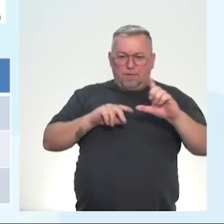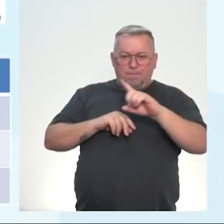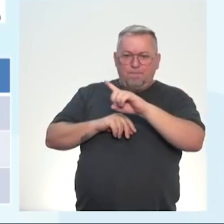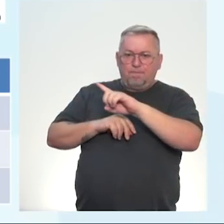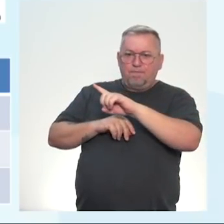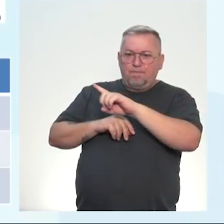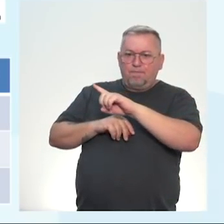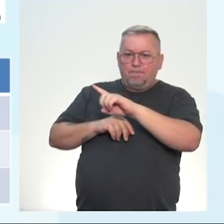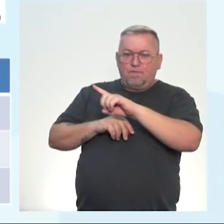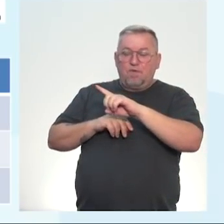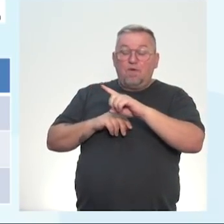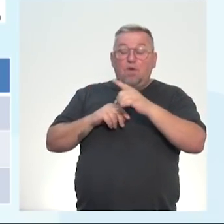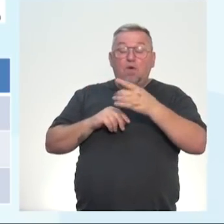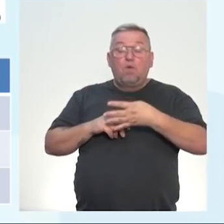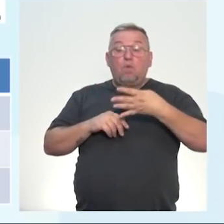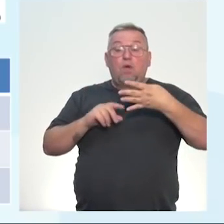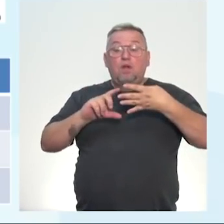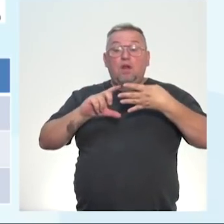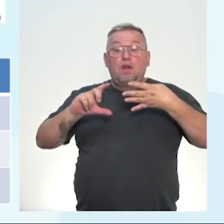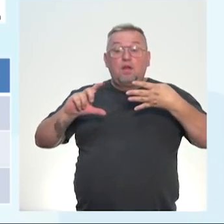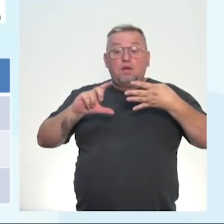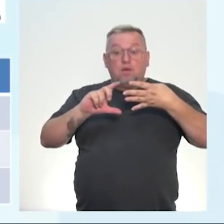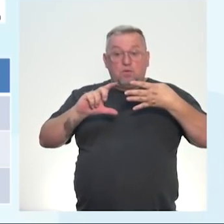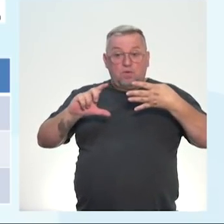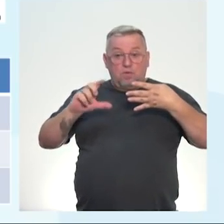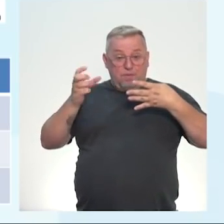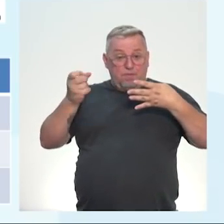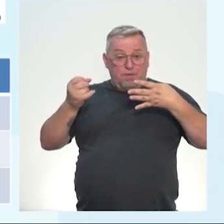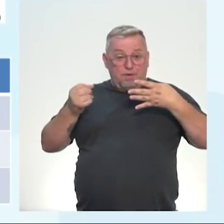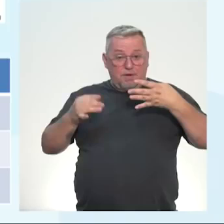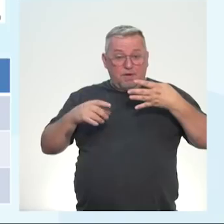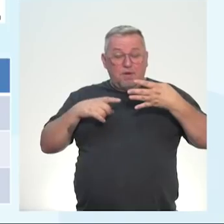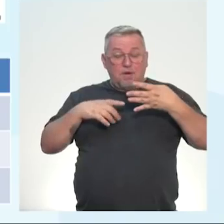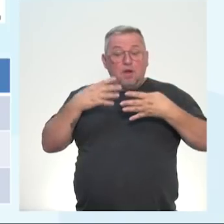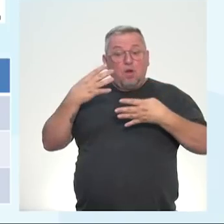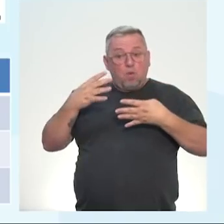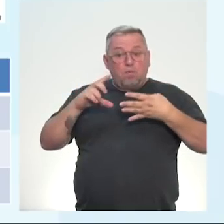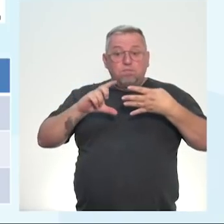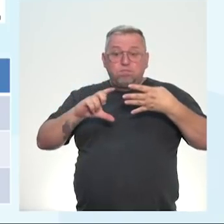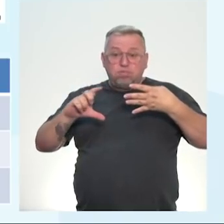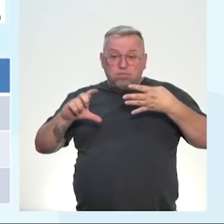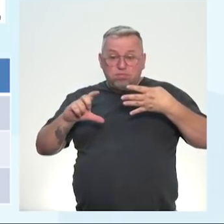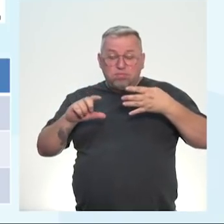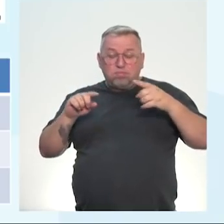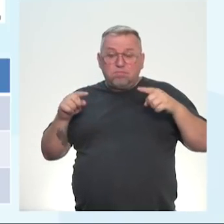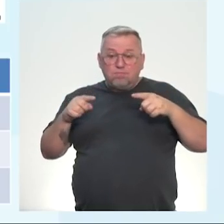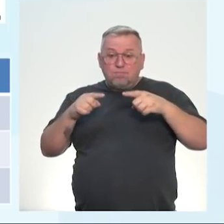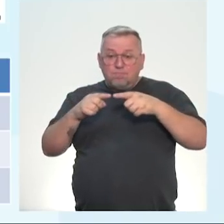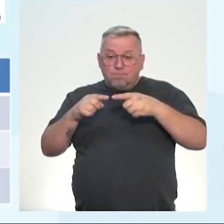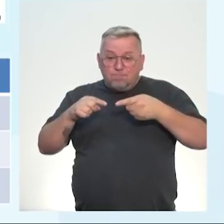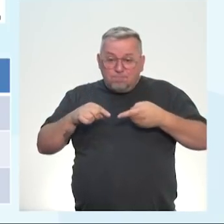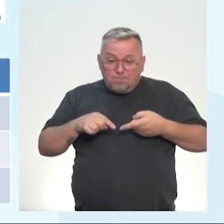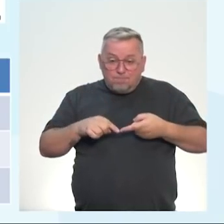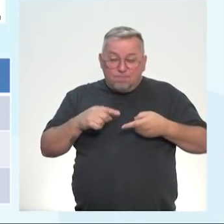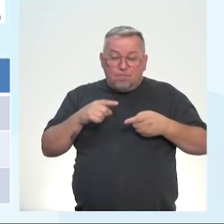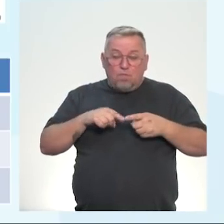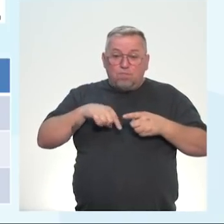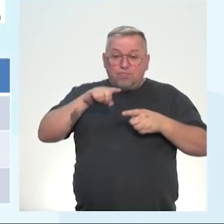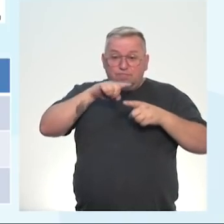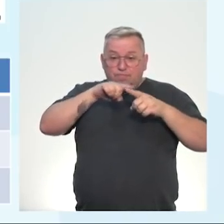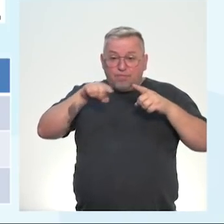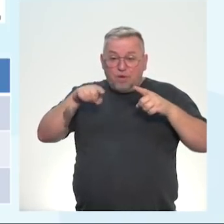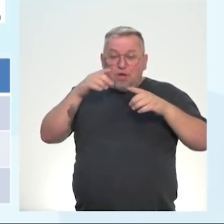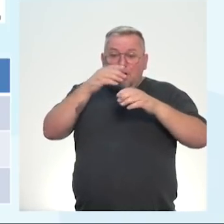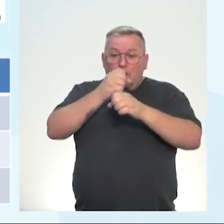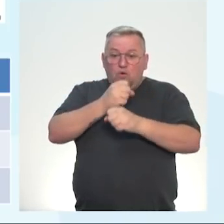elas são chamadas de quadriláteros, como eu contei. Tem 4 lados, tem 4 vértices, 2 diagonais e a